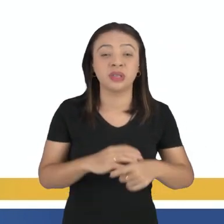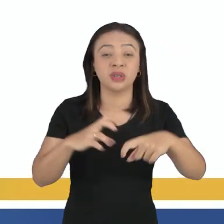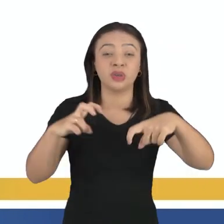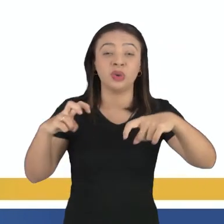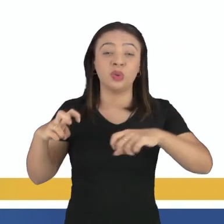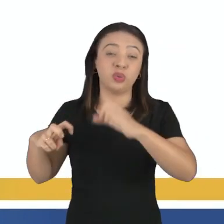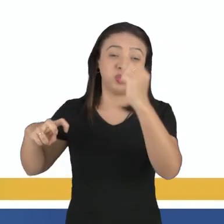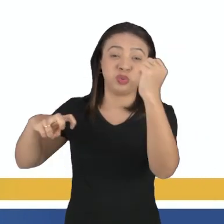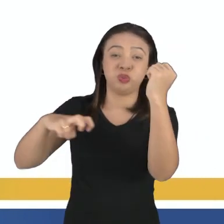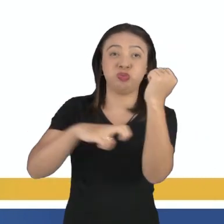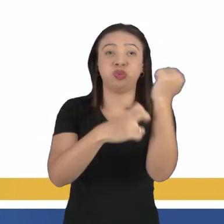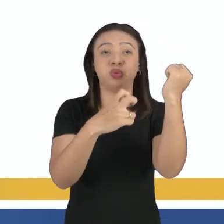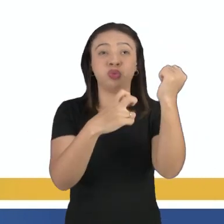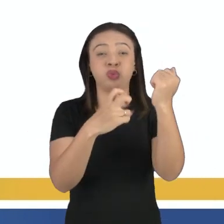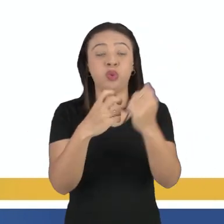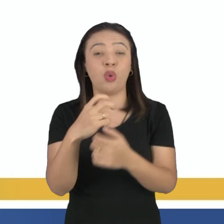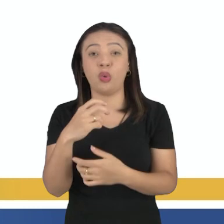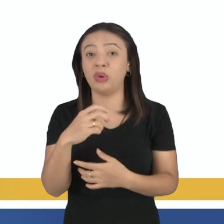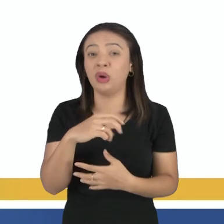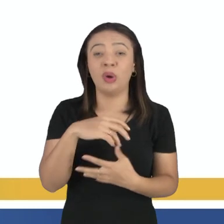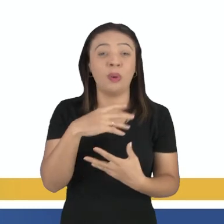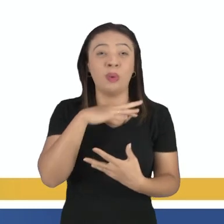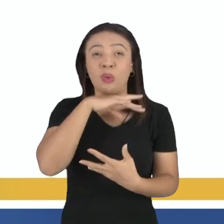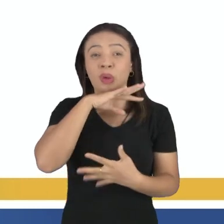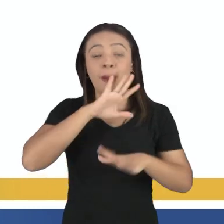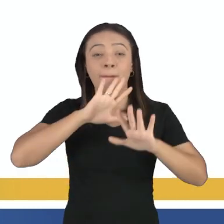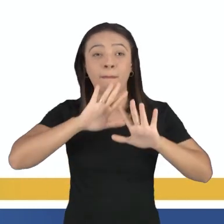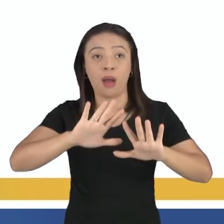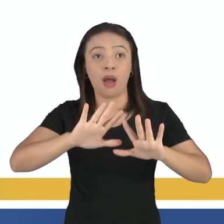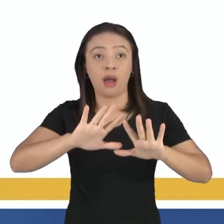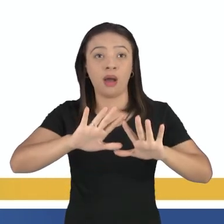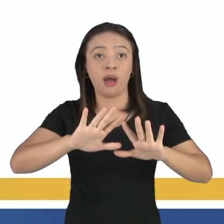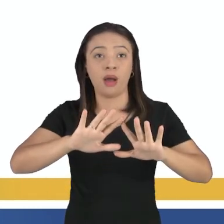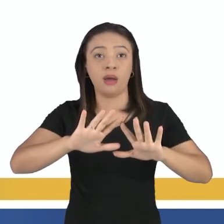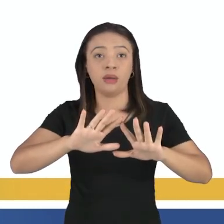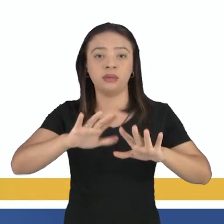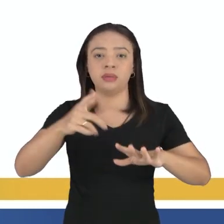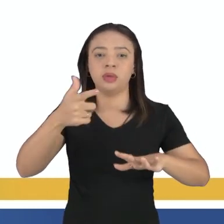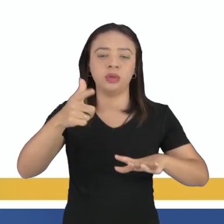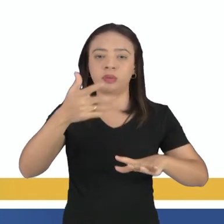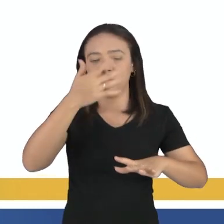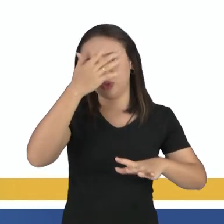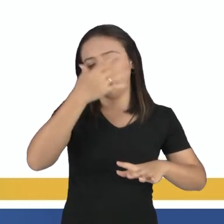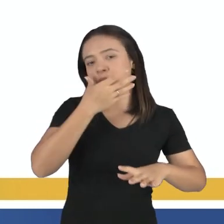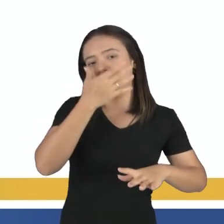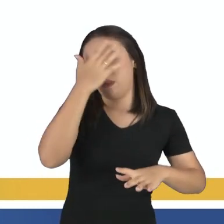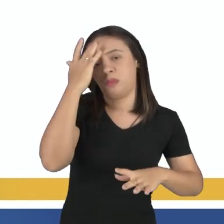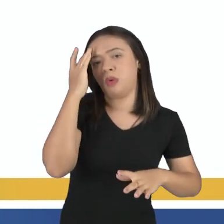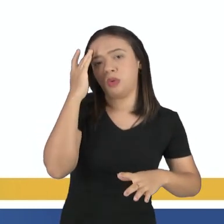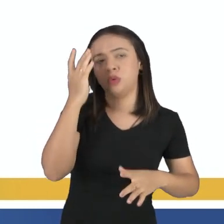vítimas. O acidente foi terrível, porém, não houve vítimas. Mariana